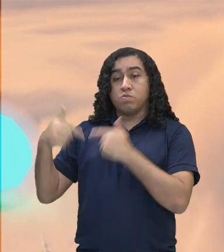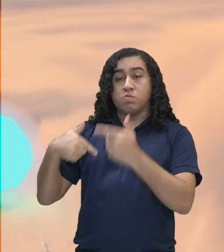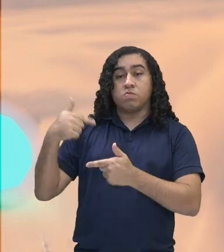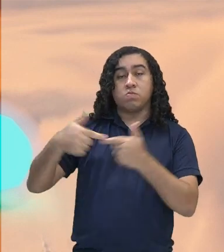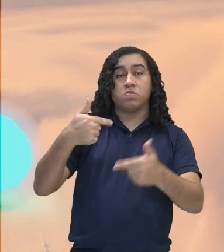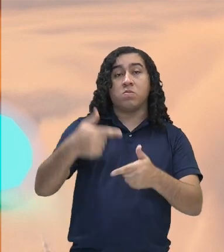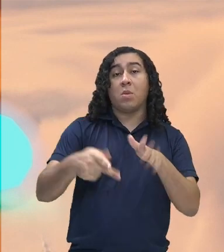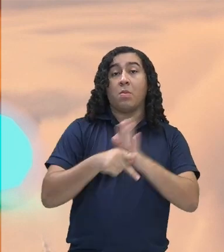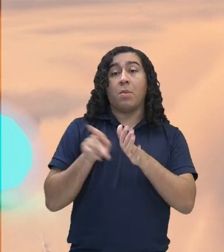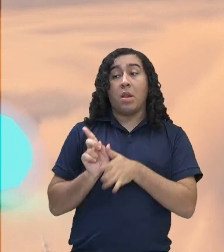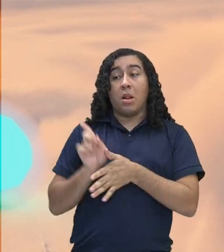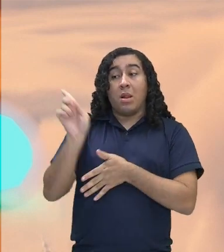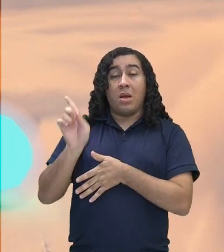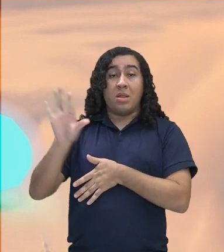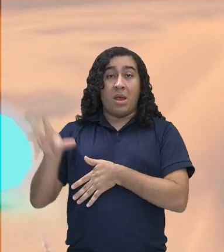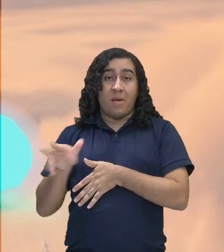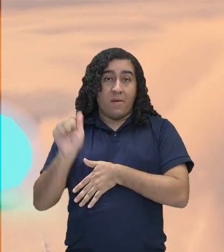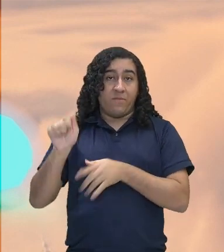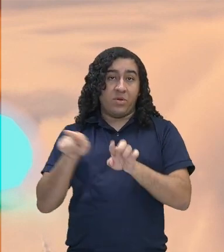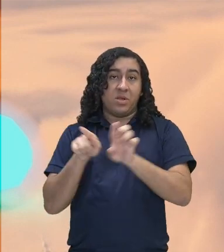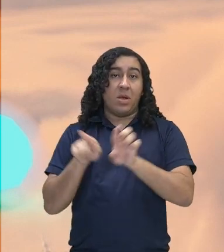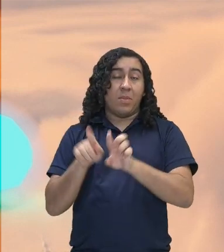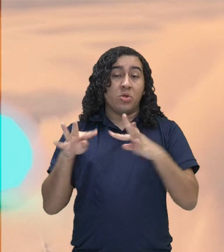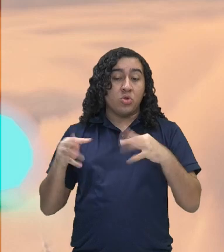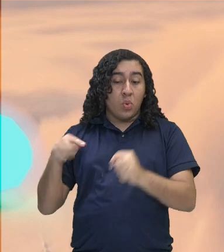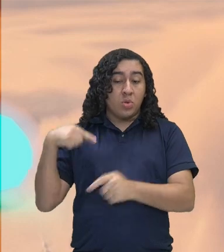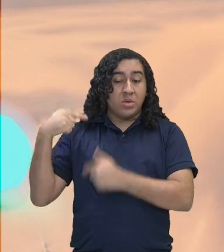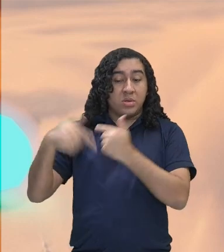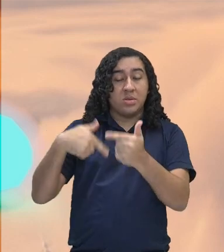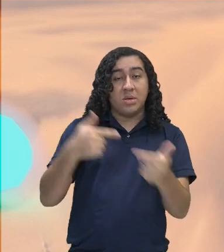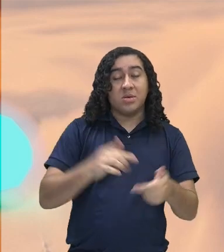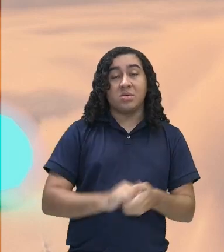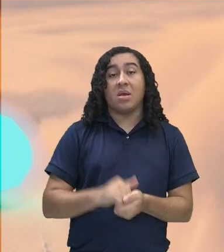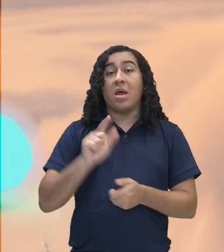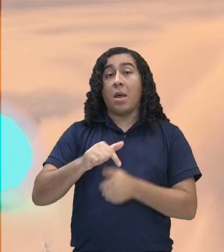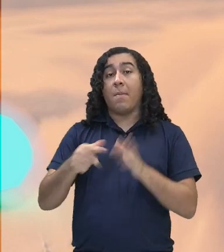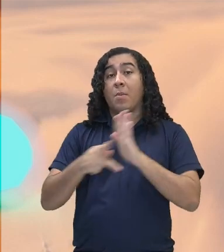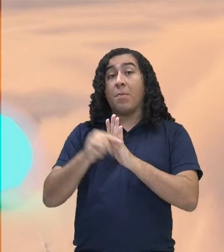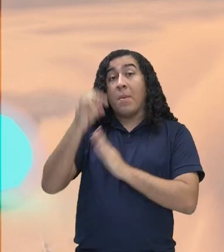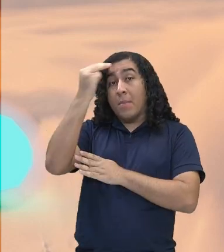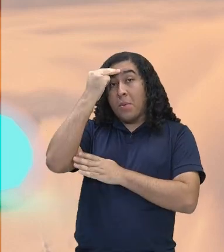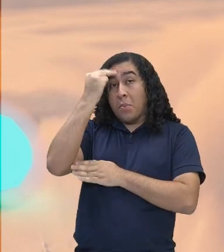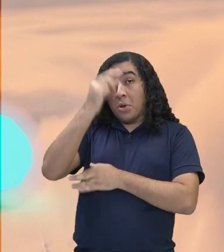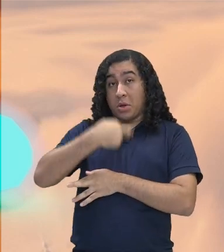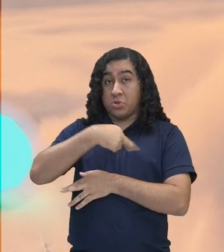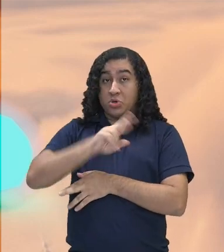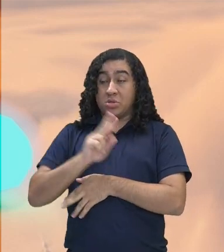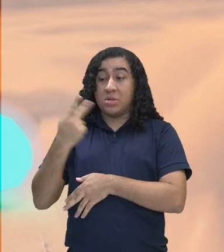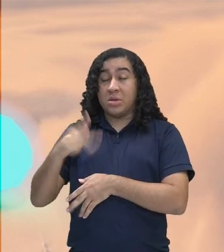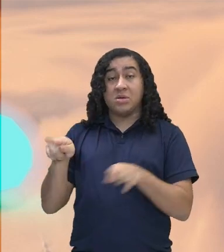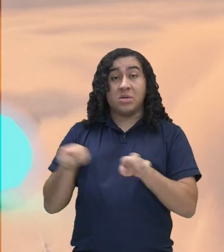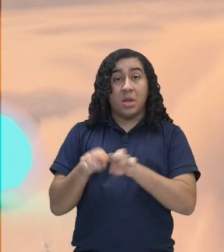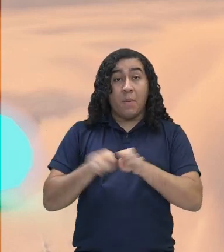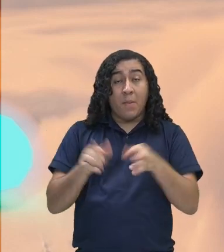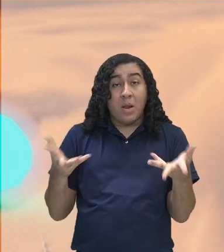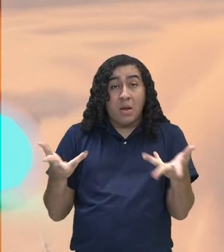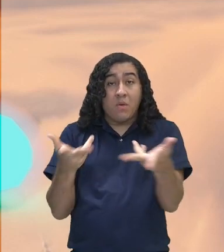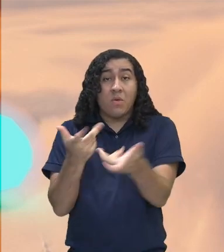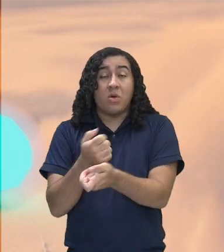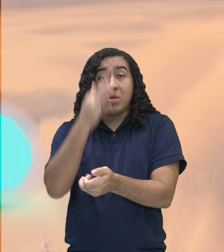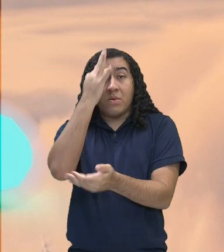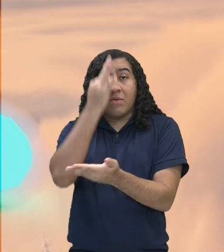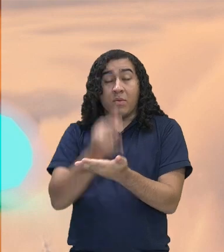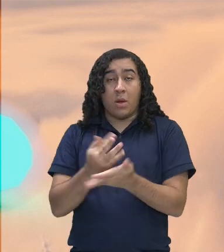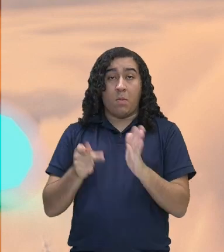pelos africanos e seus descendentes. Ela é parte da herança religiosa e um tesouro da fé de muitas pessoas e